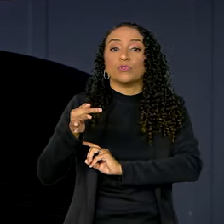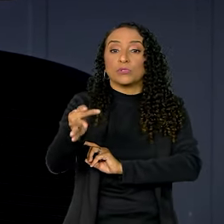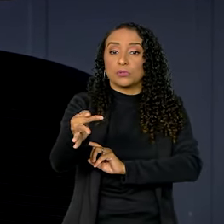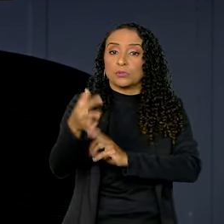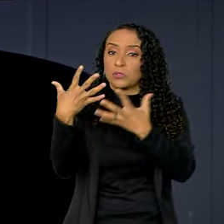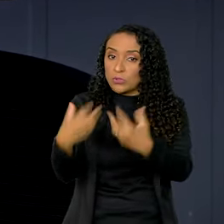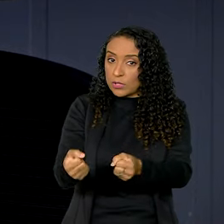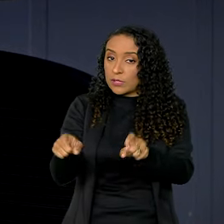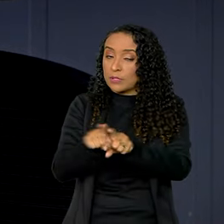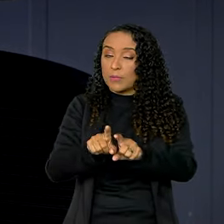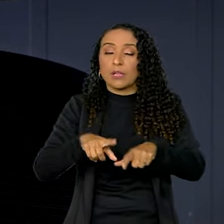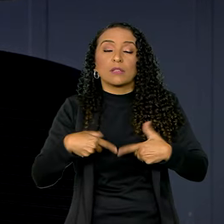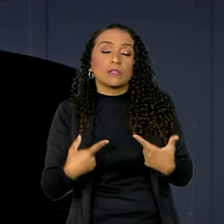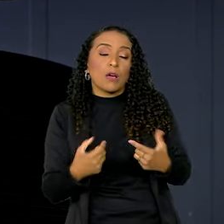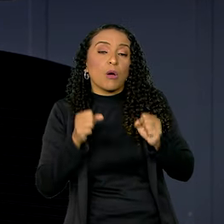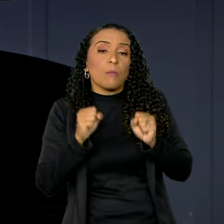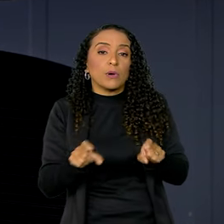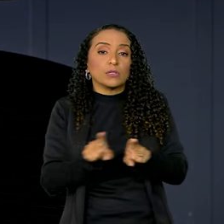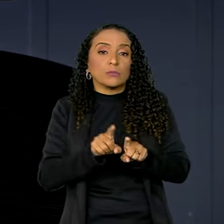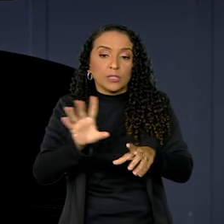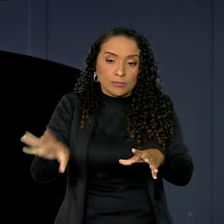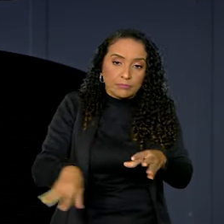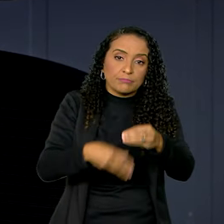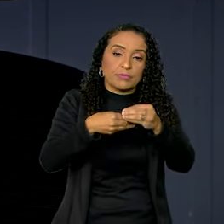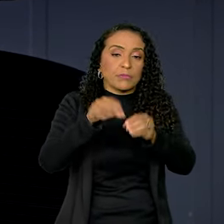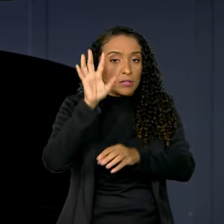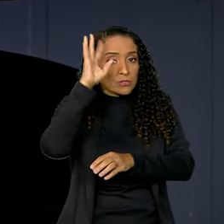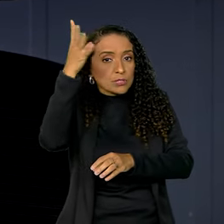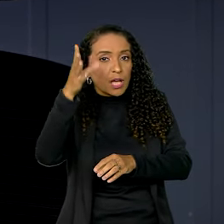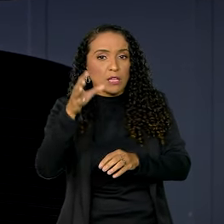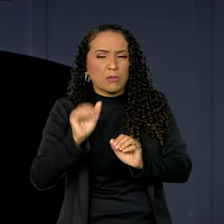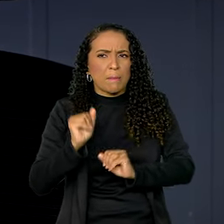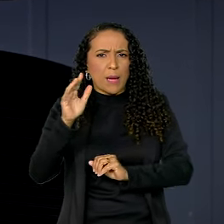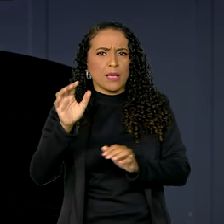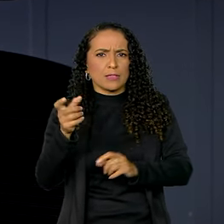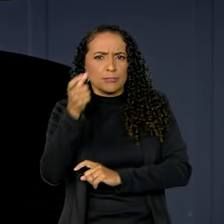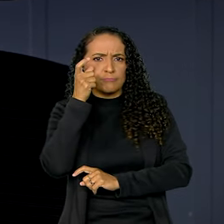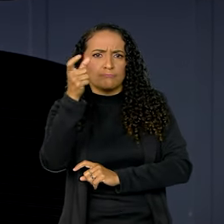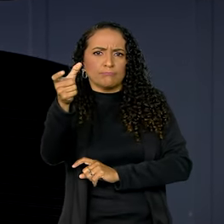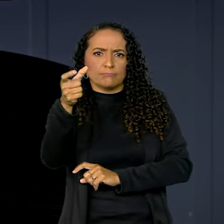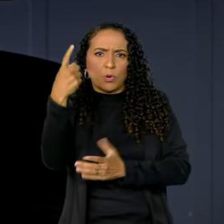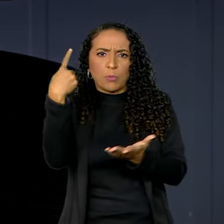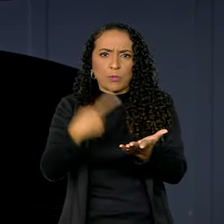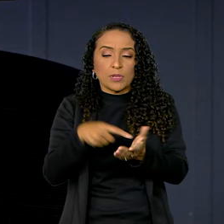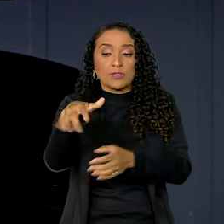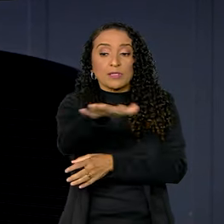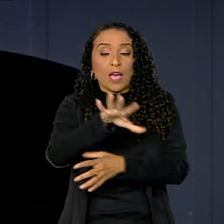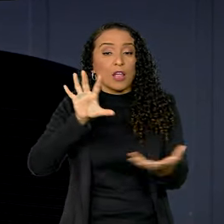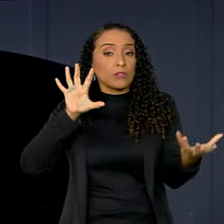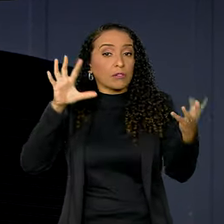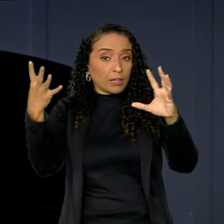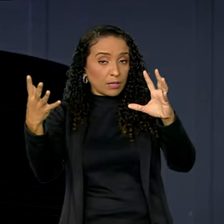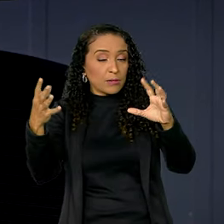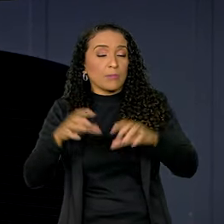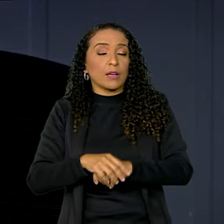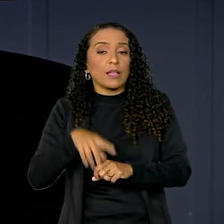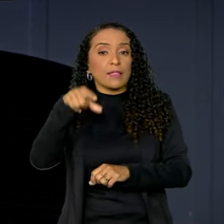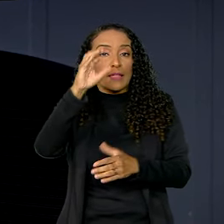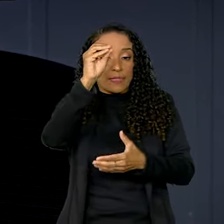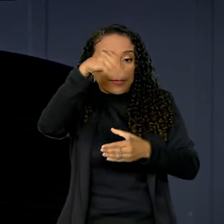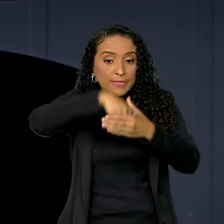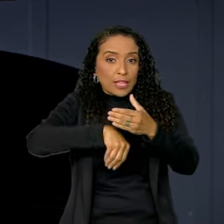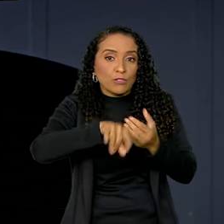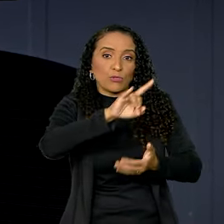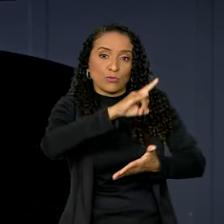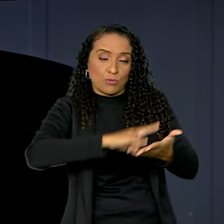nós pudemos também eh eh incorporar esses resultados mais ambiciosos esses compromissos sobretudo na área de clima eh na no